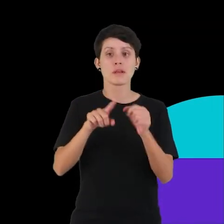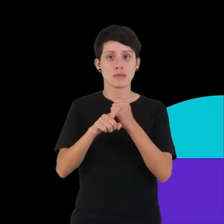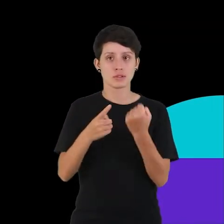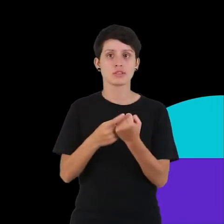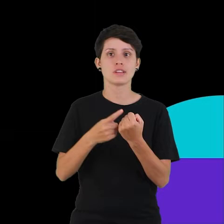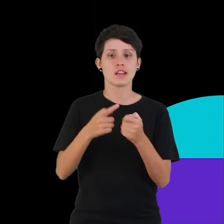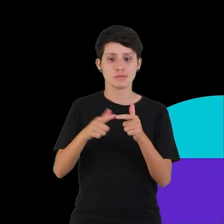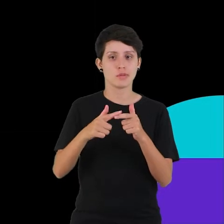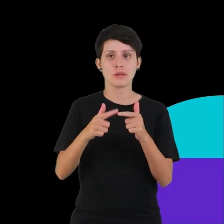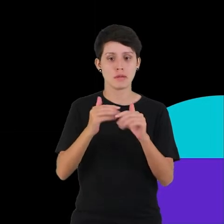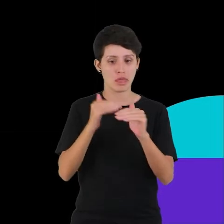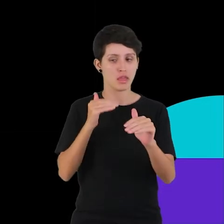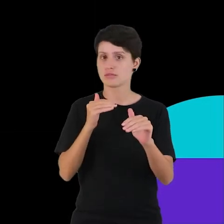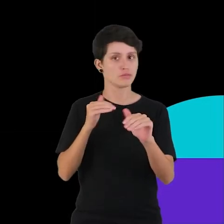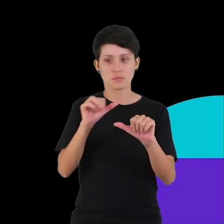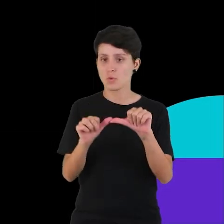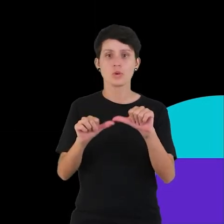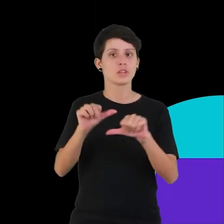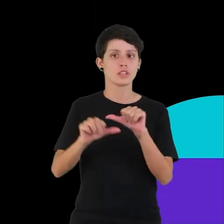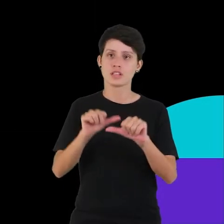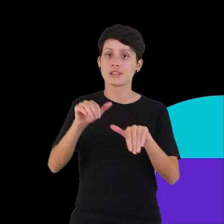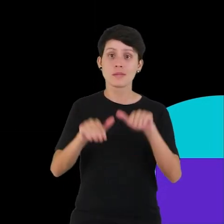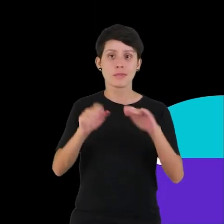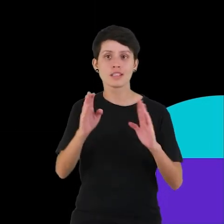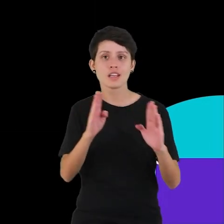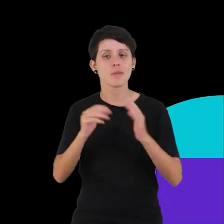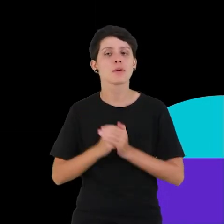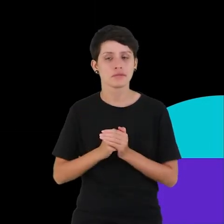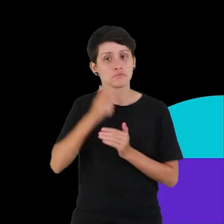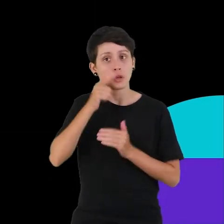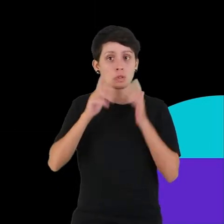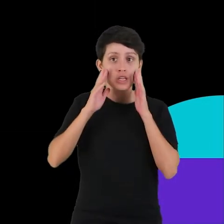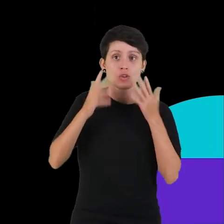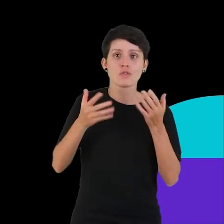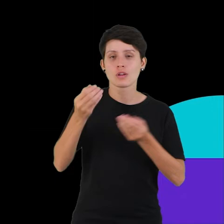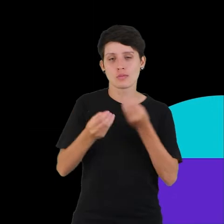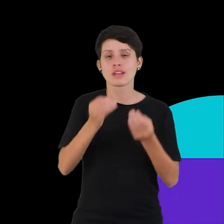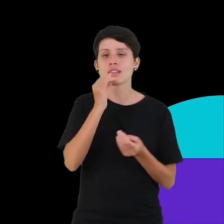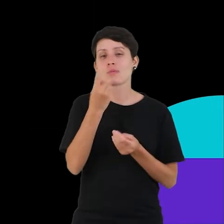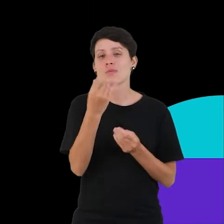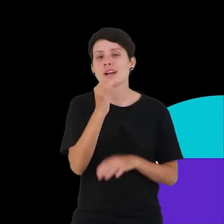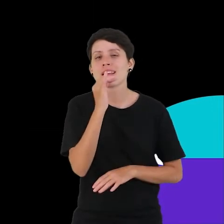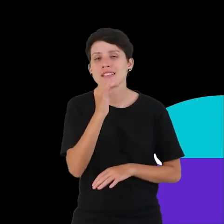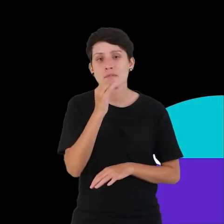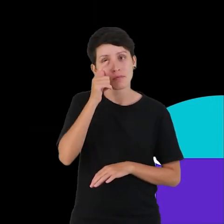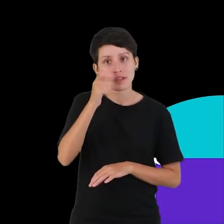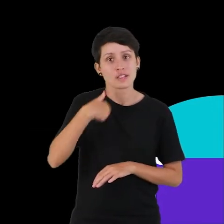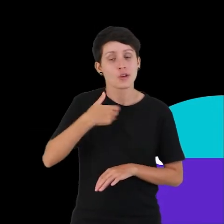eles, aliás, um exemplo interessante que eu gosto bastante é o problema da nutrição. Então, a gente tem um